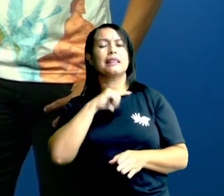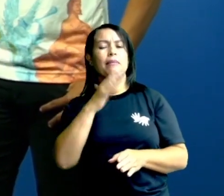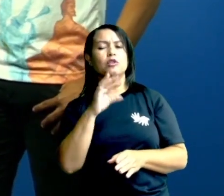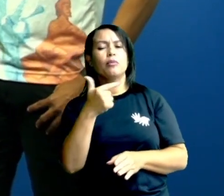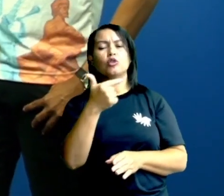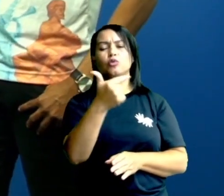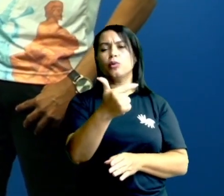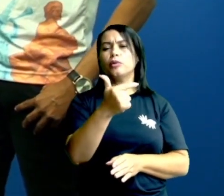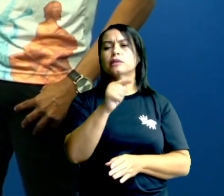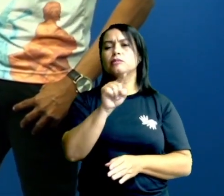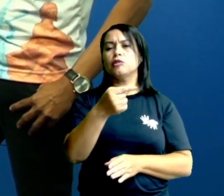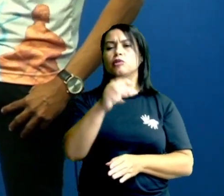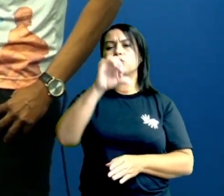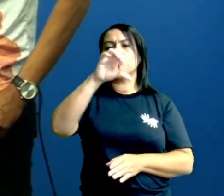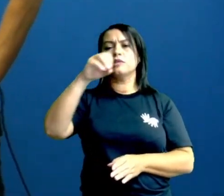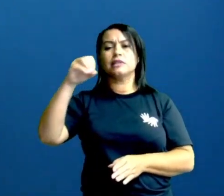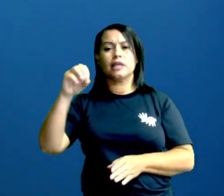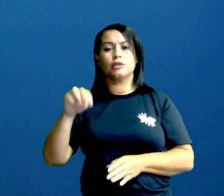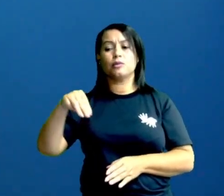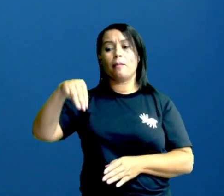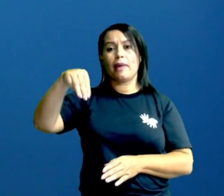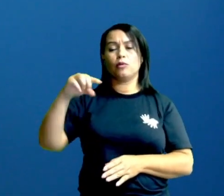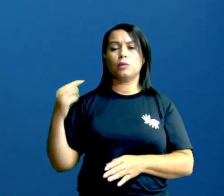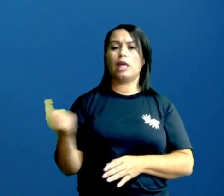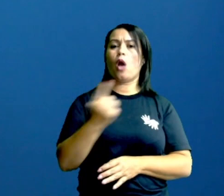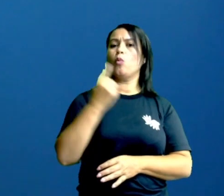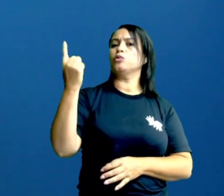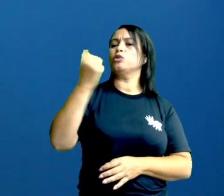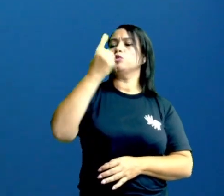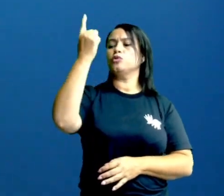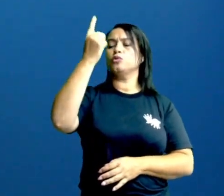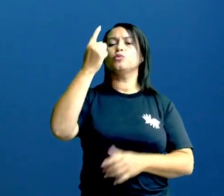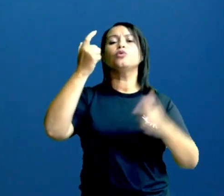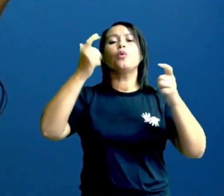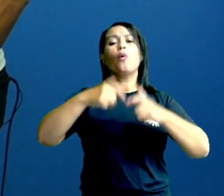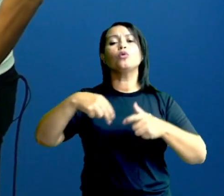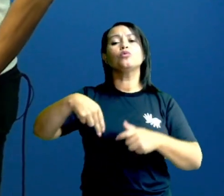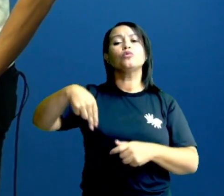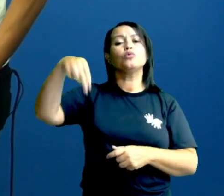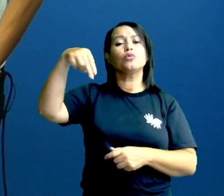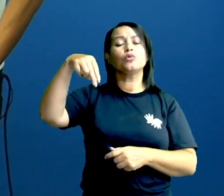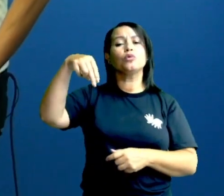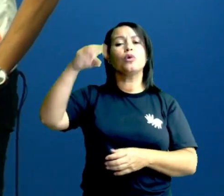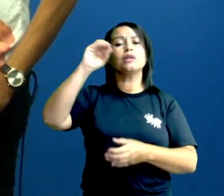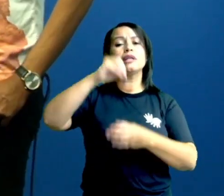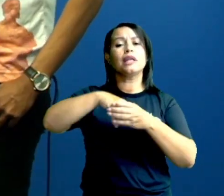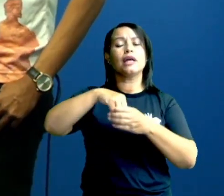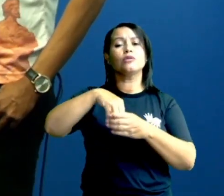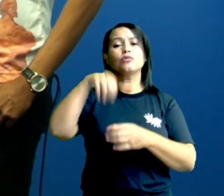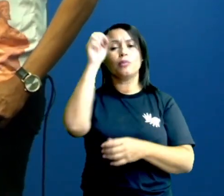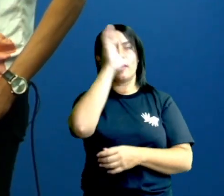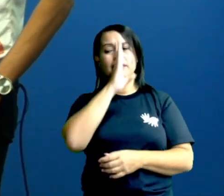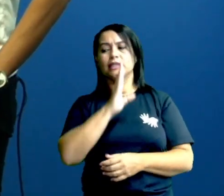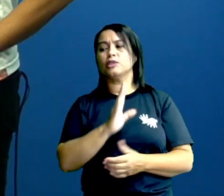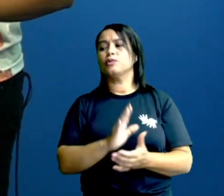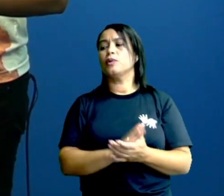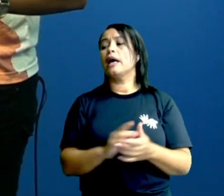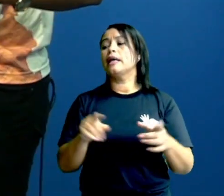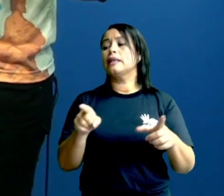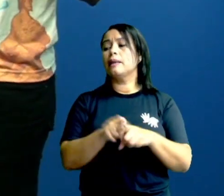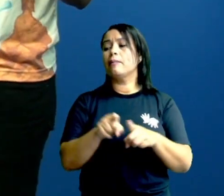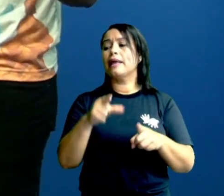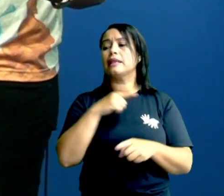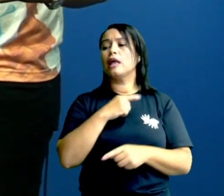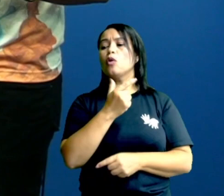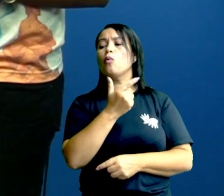2.900 metros de altitude né E fica exatamente aqui no extremo norte do território da região norte tá o